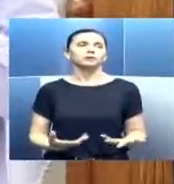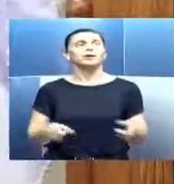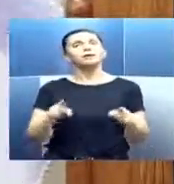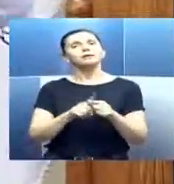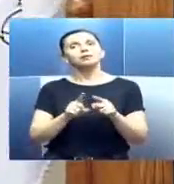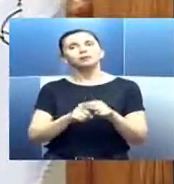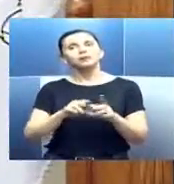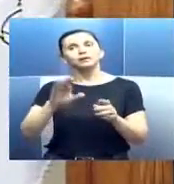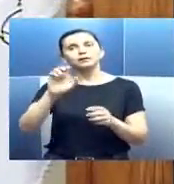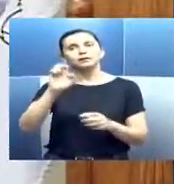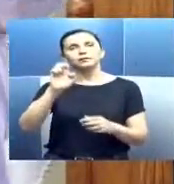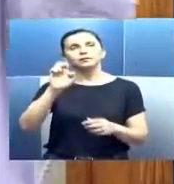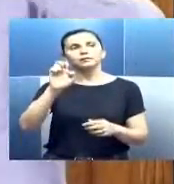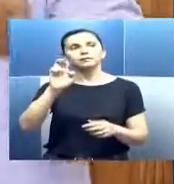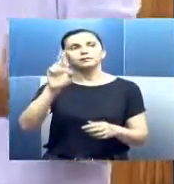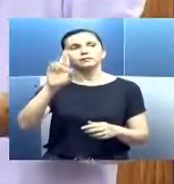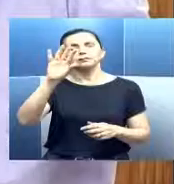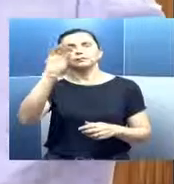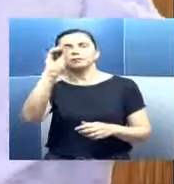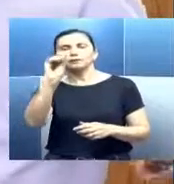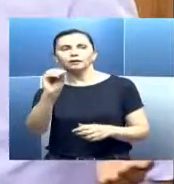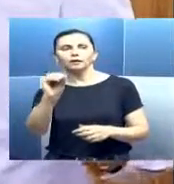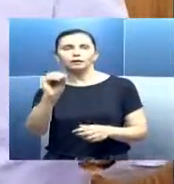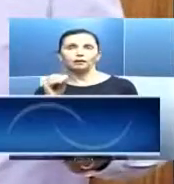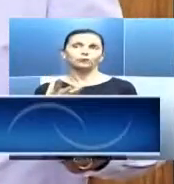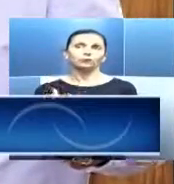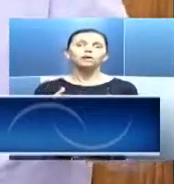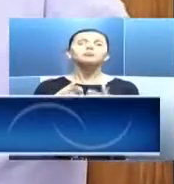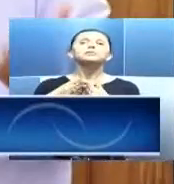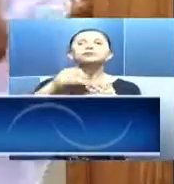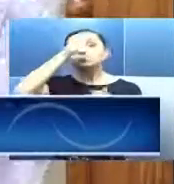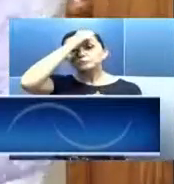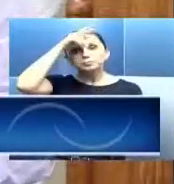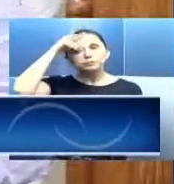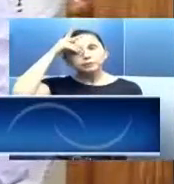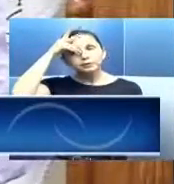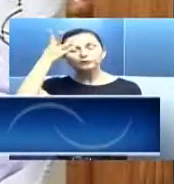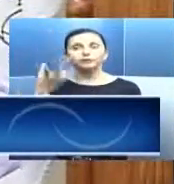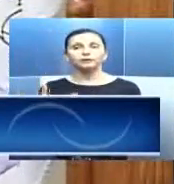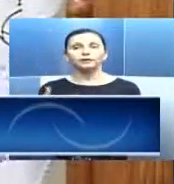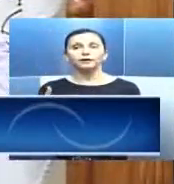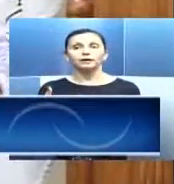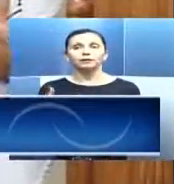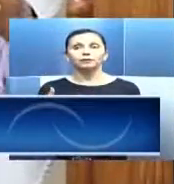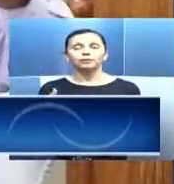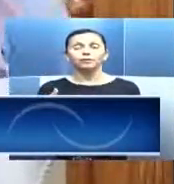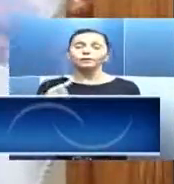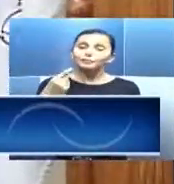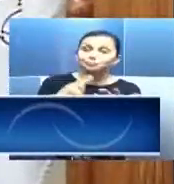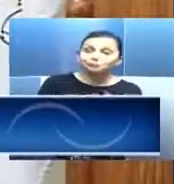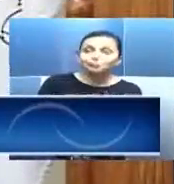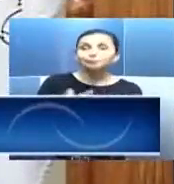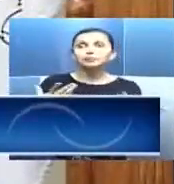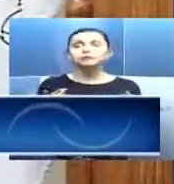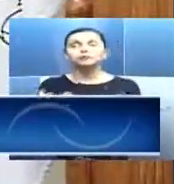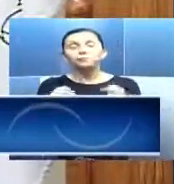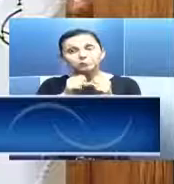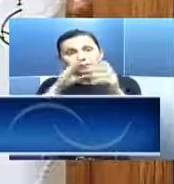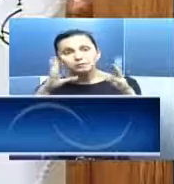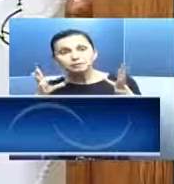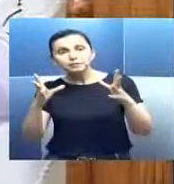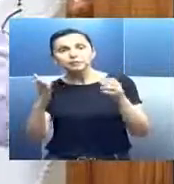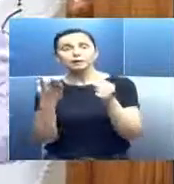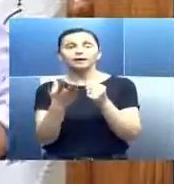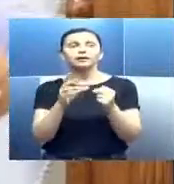pedindo para que o prefeito mandar trabalho forçado a goa própria câmara municipal nós estamos aqui o servidor da